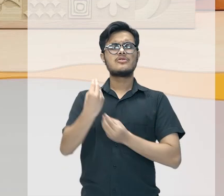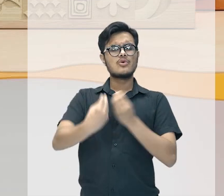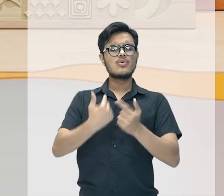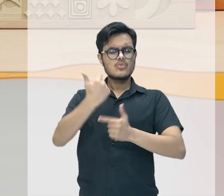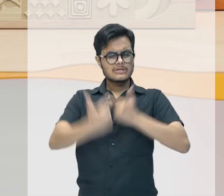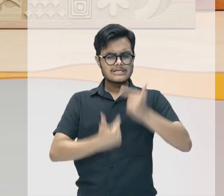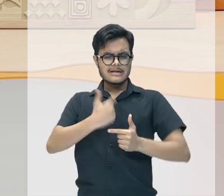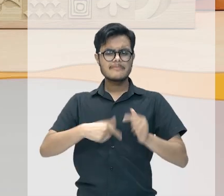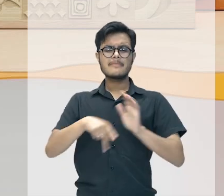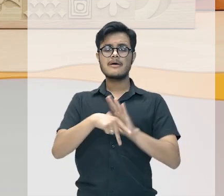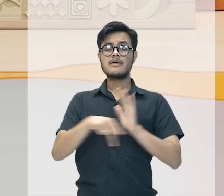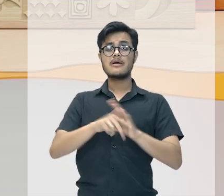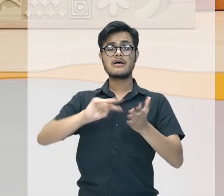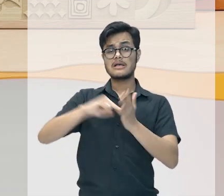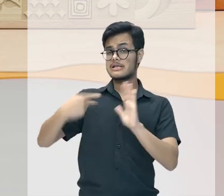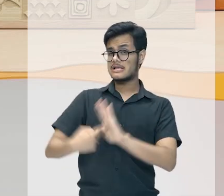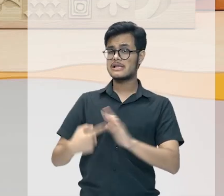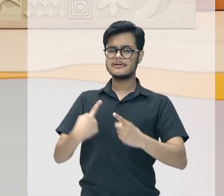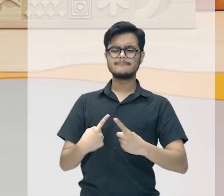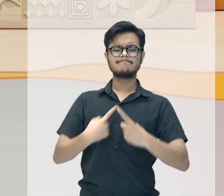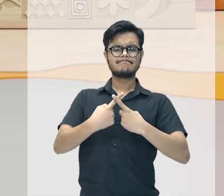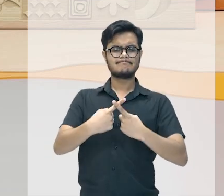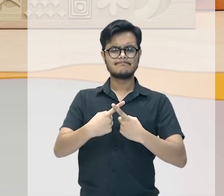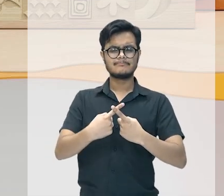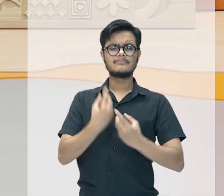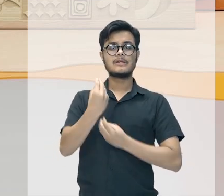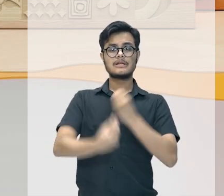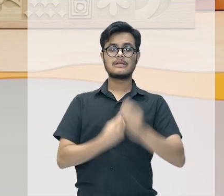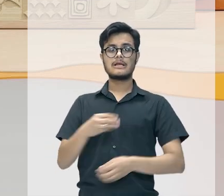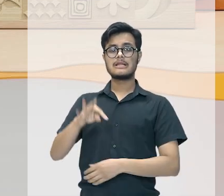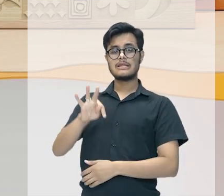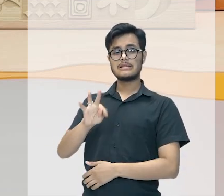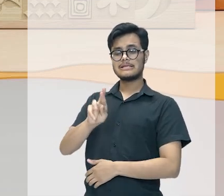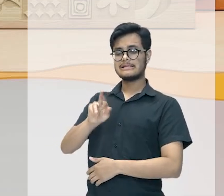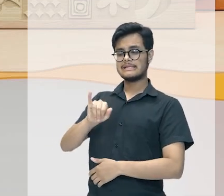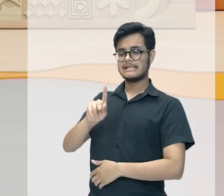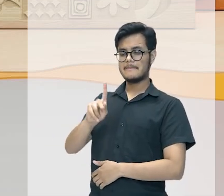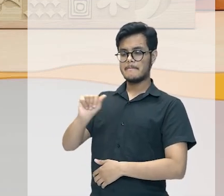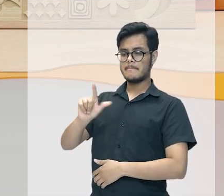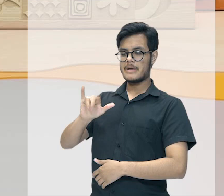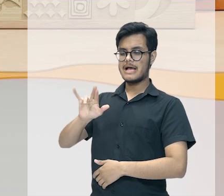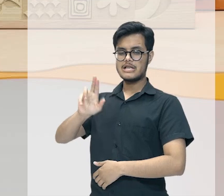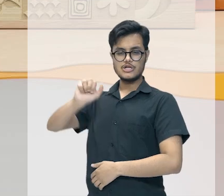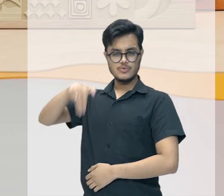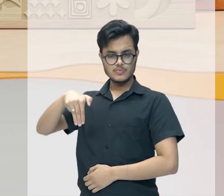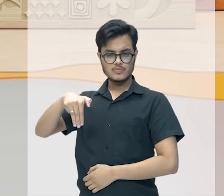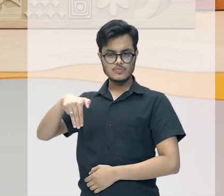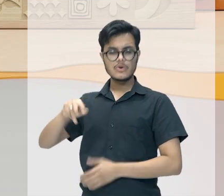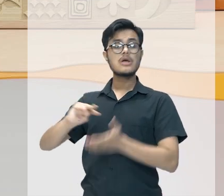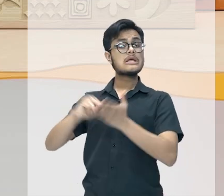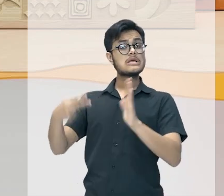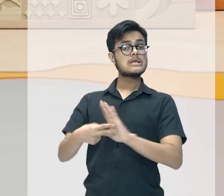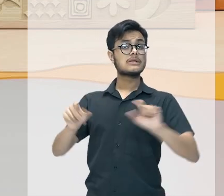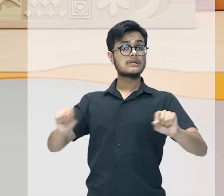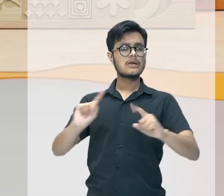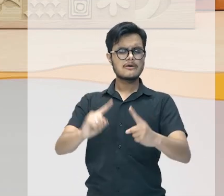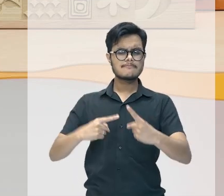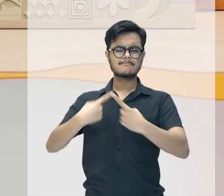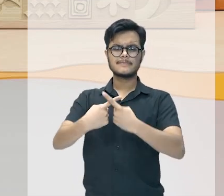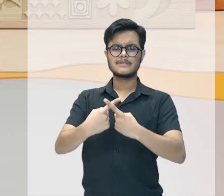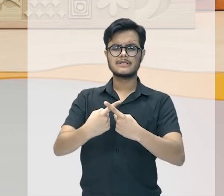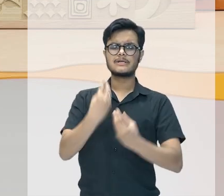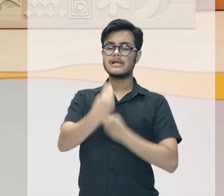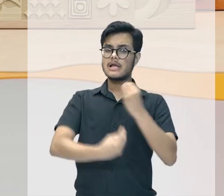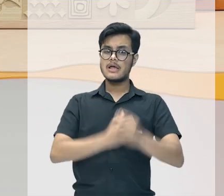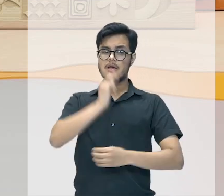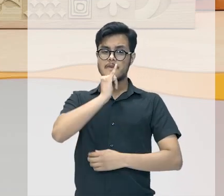trabalho, ela começou, então, com essa forma que a gente chama, então, de tripalium, tá? Então, ele é um instrumento, na verdade,